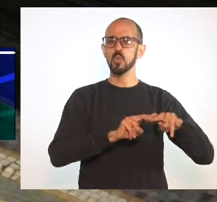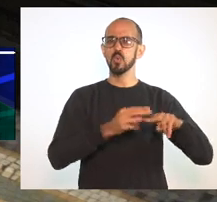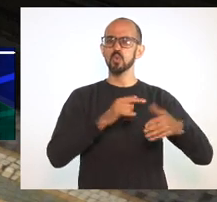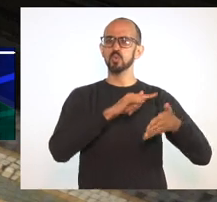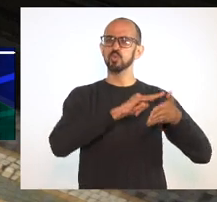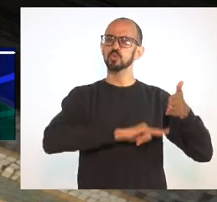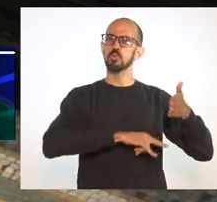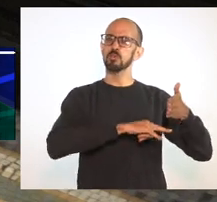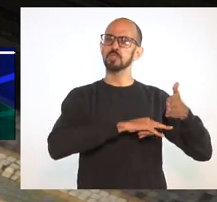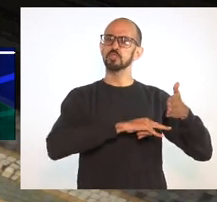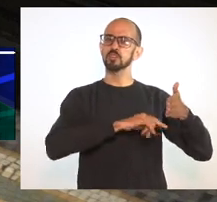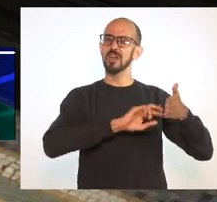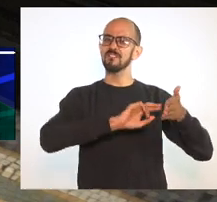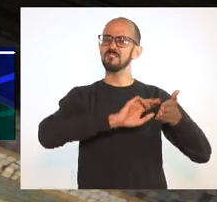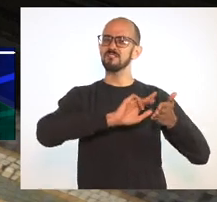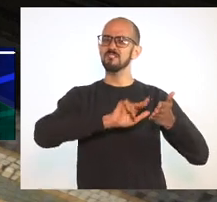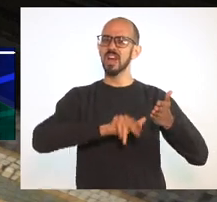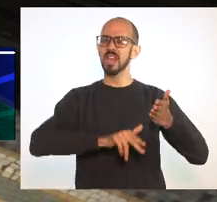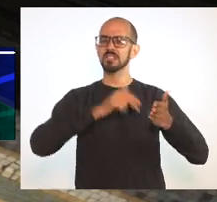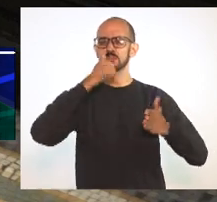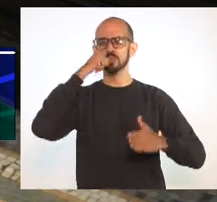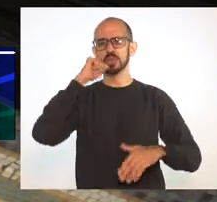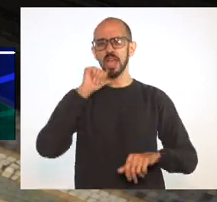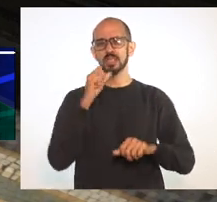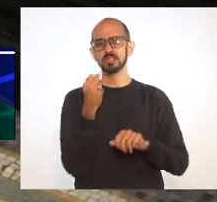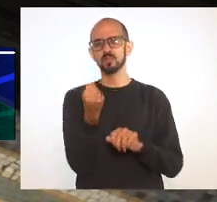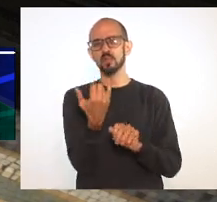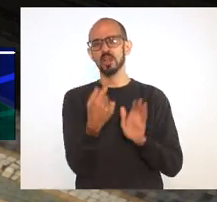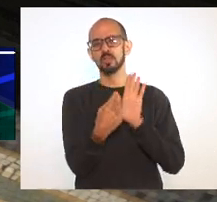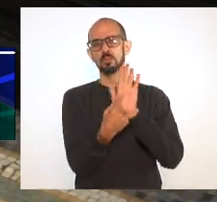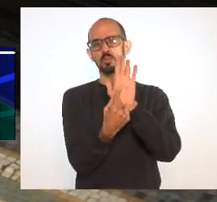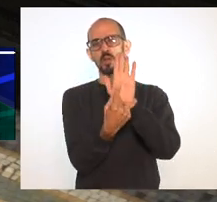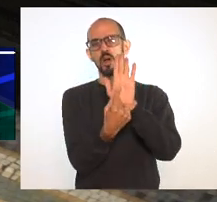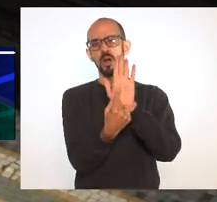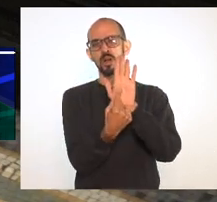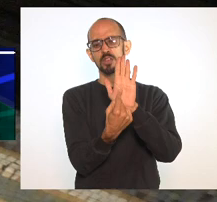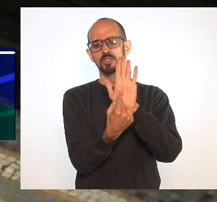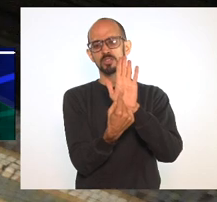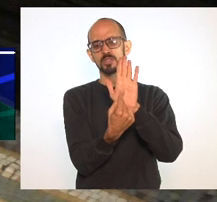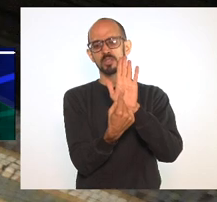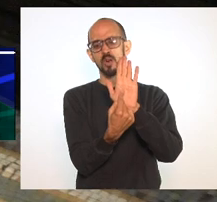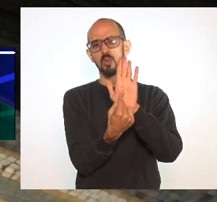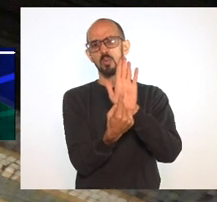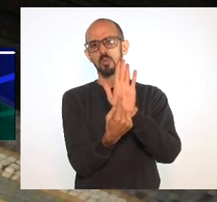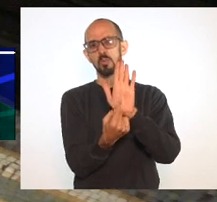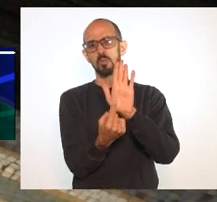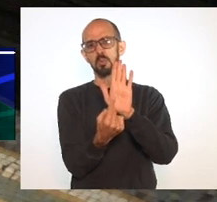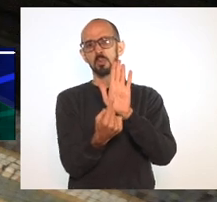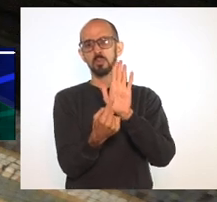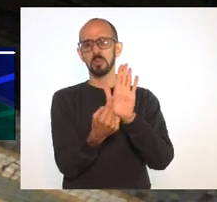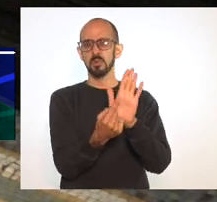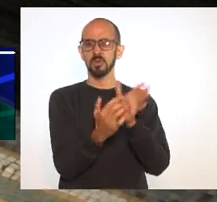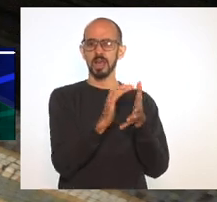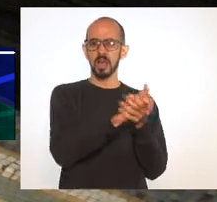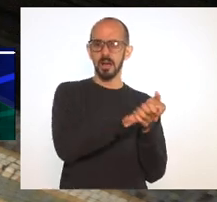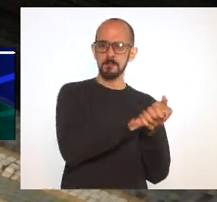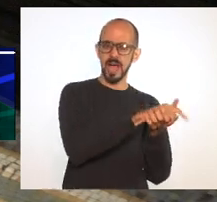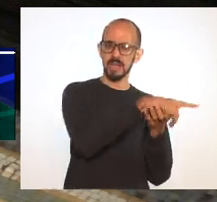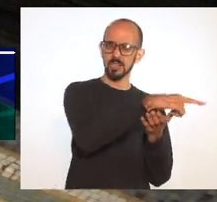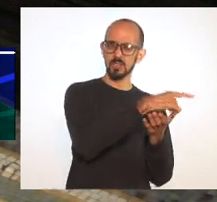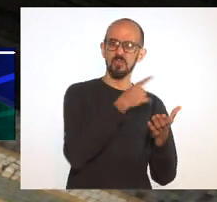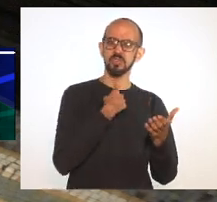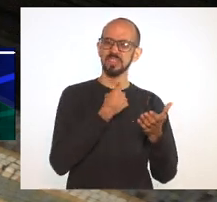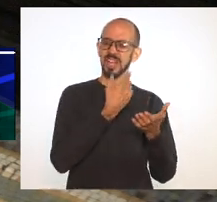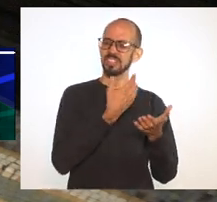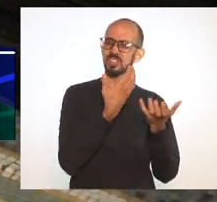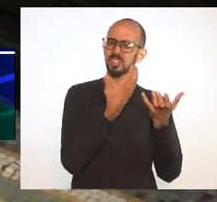de mulheres, ao apresentar ao seu companheiro o desejo de romper aquela relação